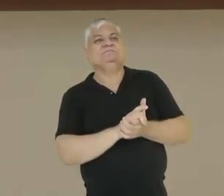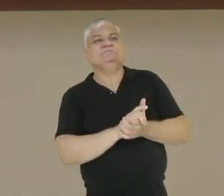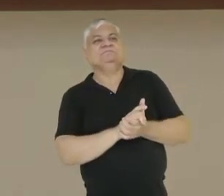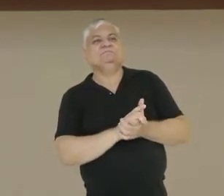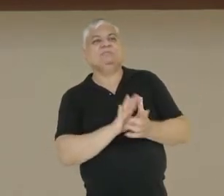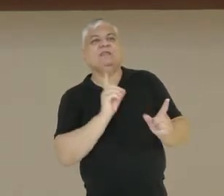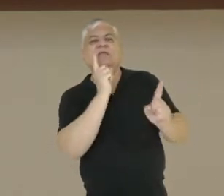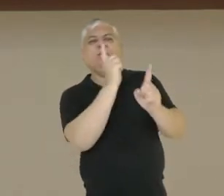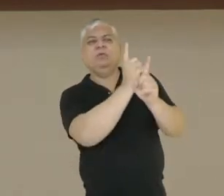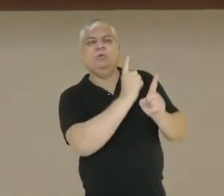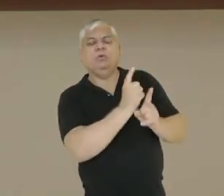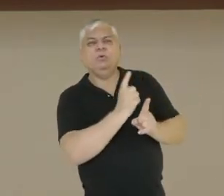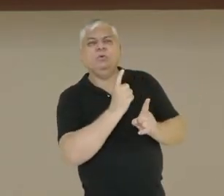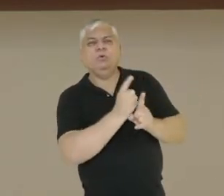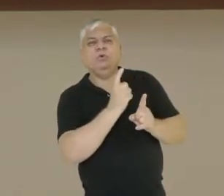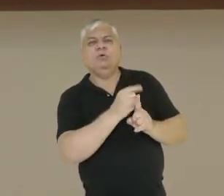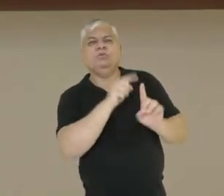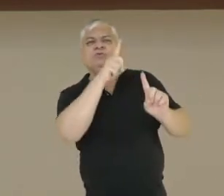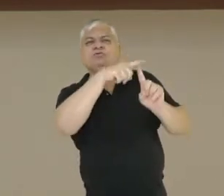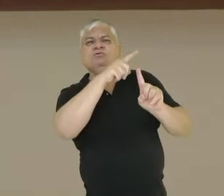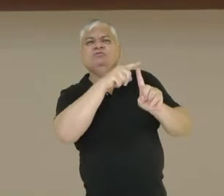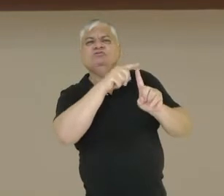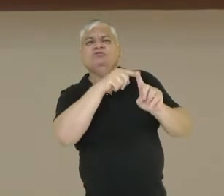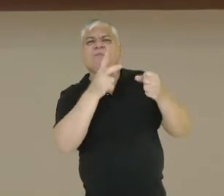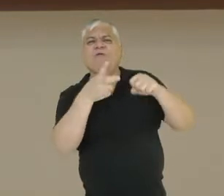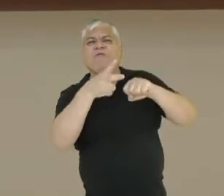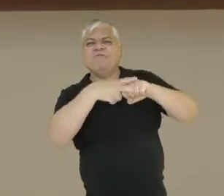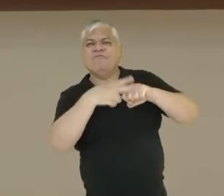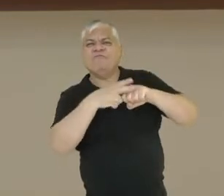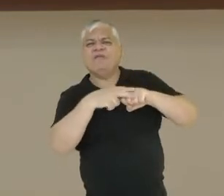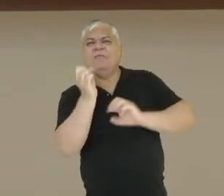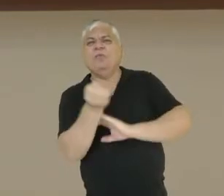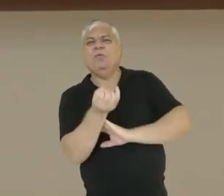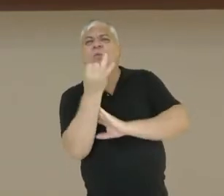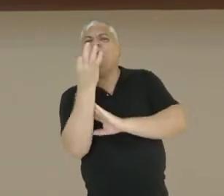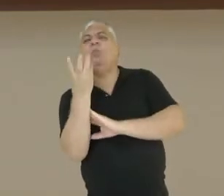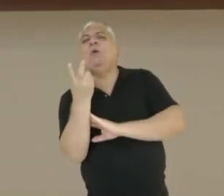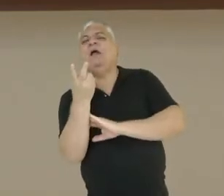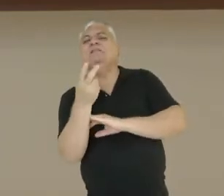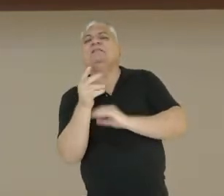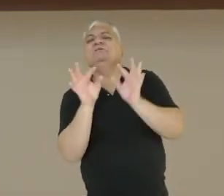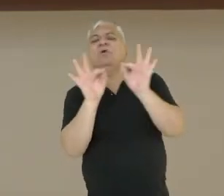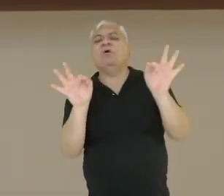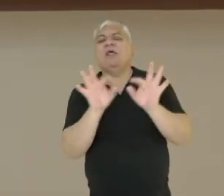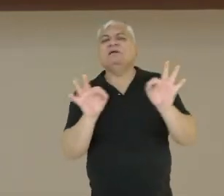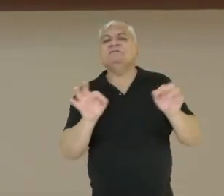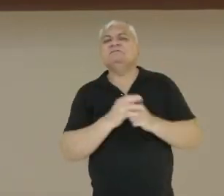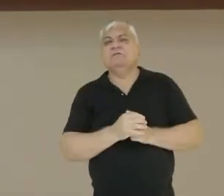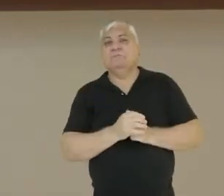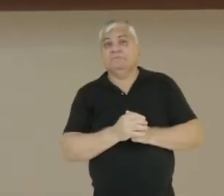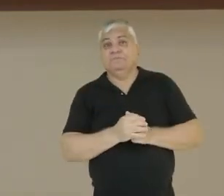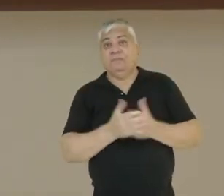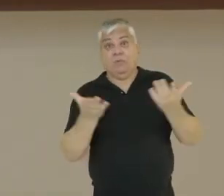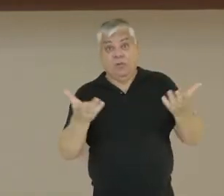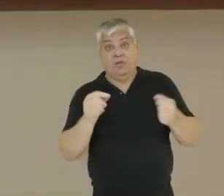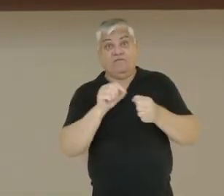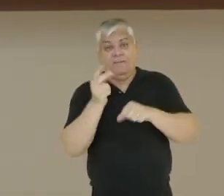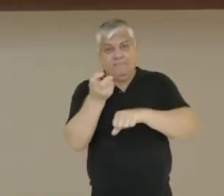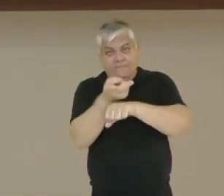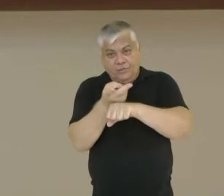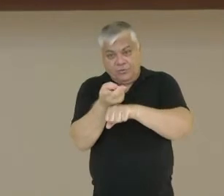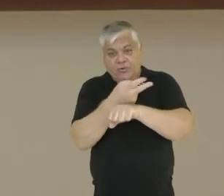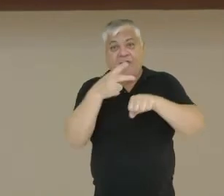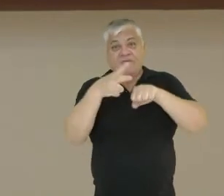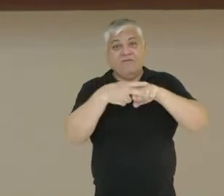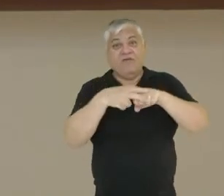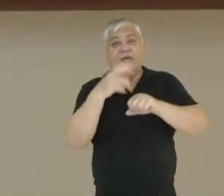Encontre as formas verbais desse enunciado. Quantas orações temos nesse período e quais são as orações? O que você vai fazer? Vai achar o verbo e vai me